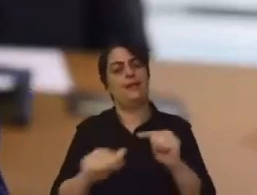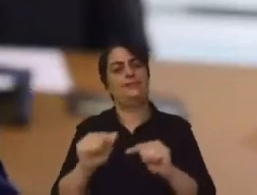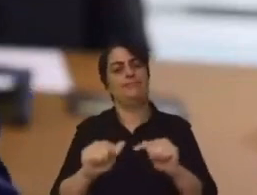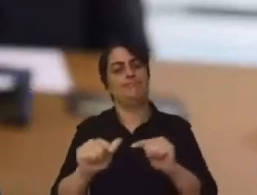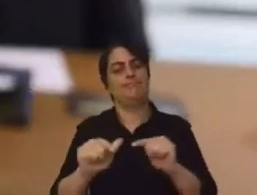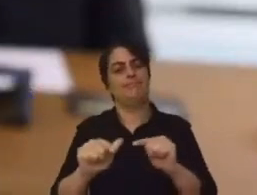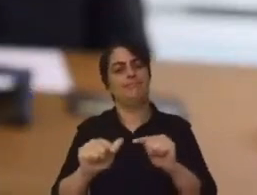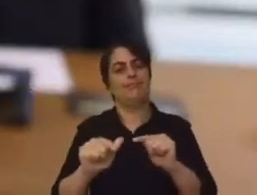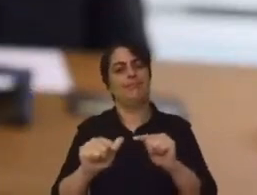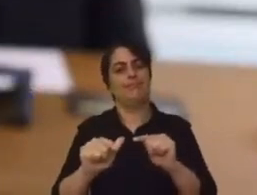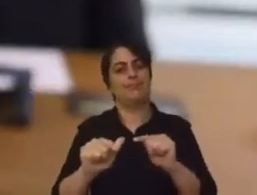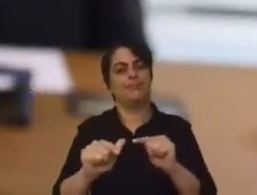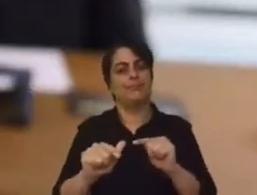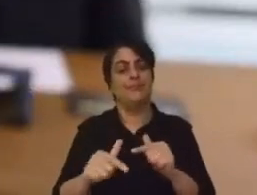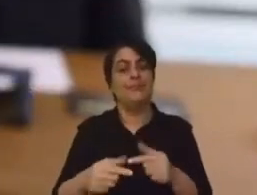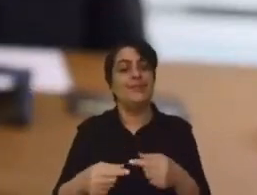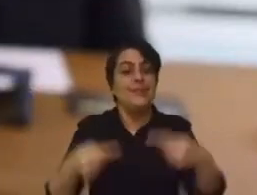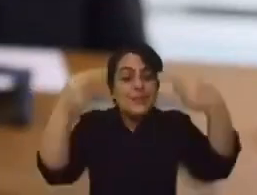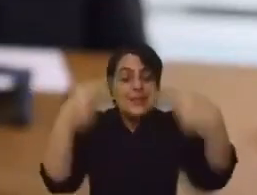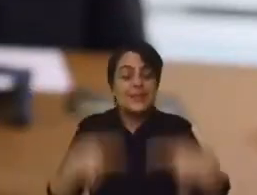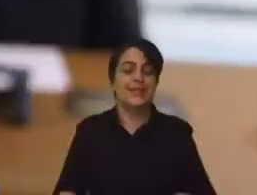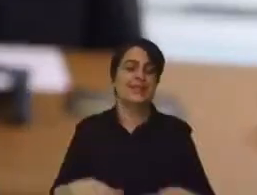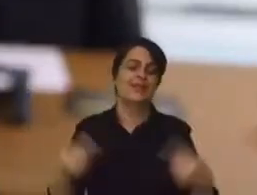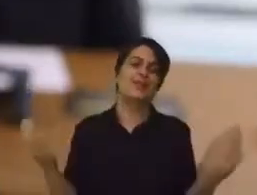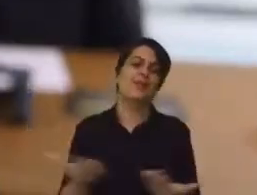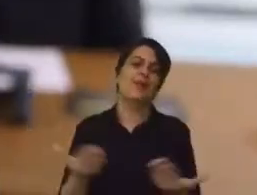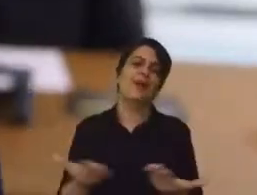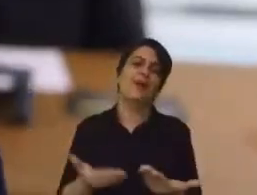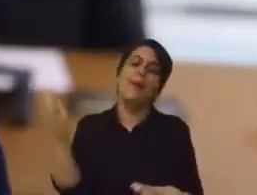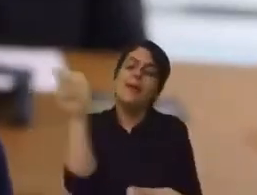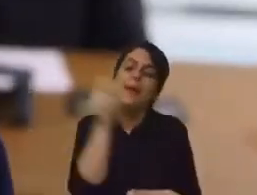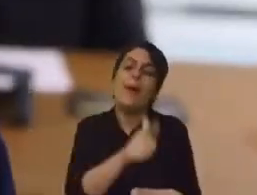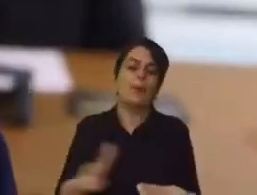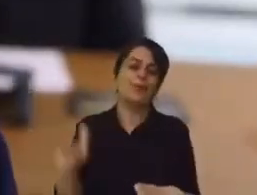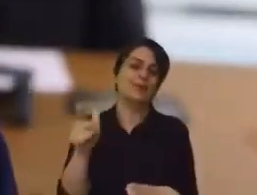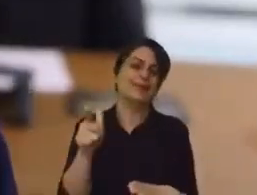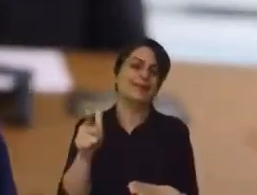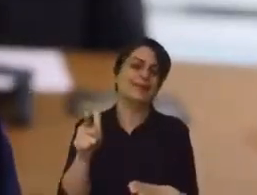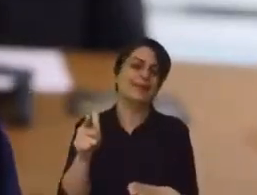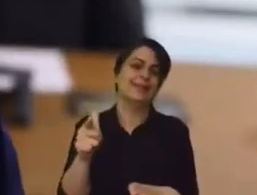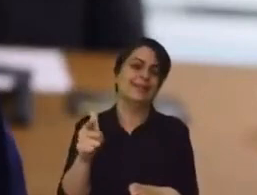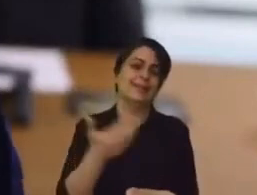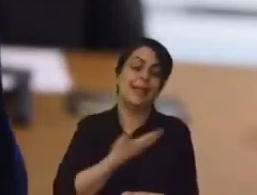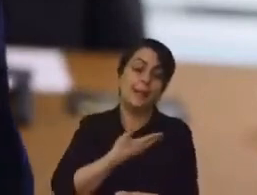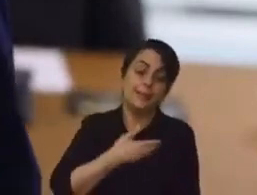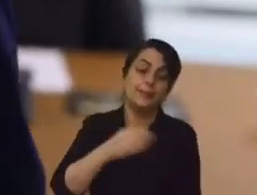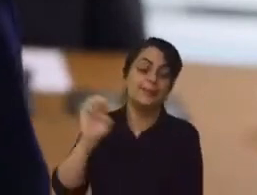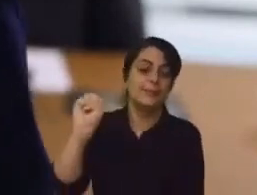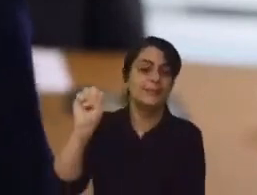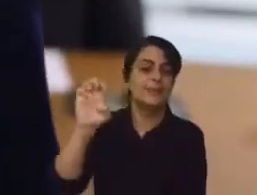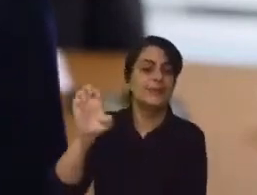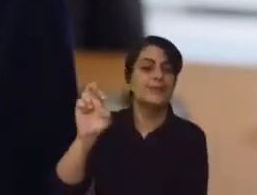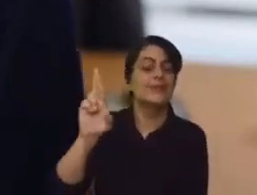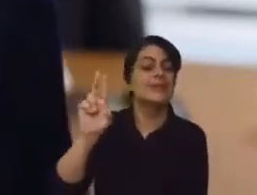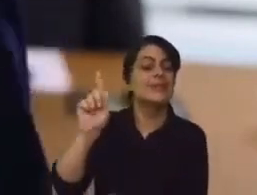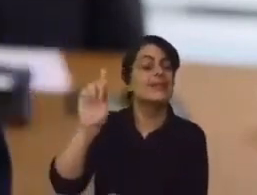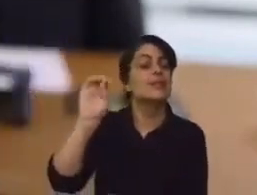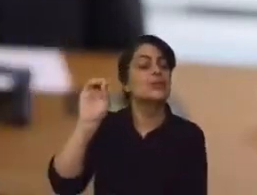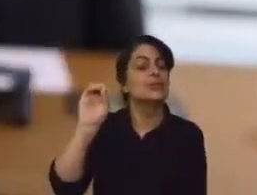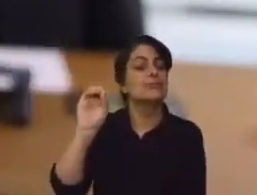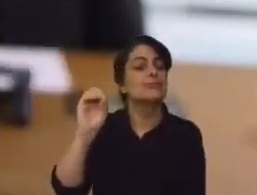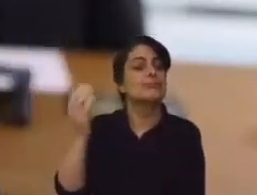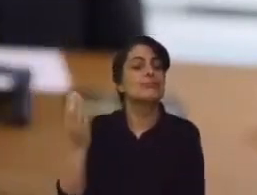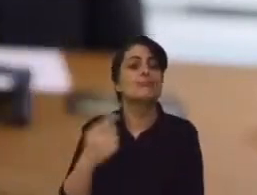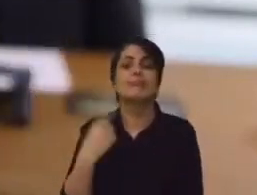Esse desafio está colocado para nós outra vez. O que fazer, companheiro Sérgio Nobre? O que fazer? Eu acho